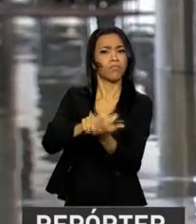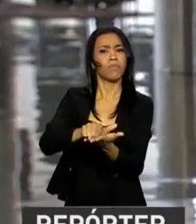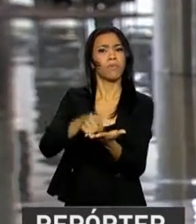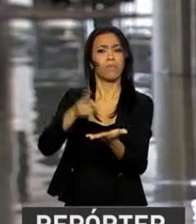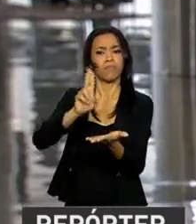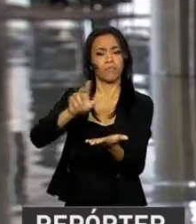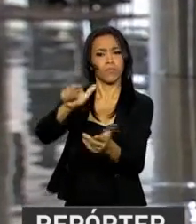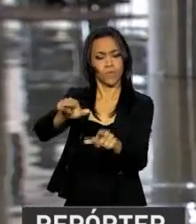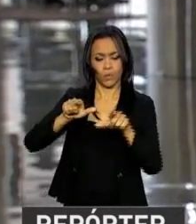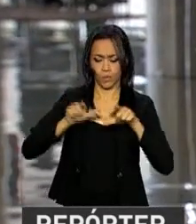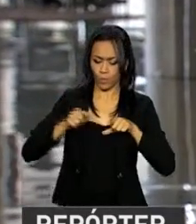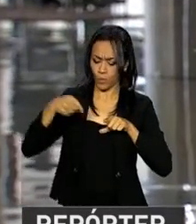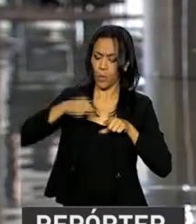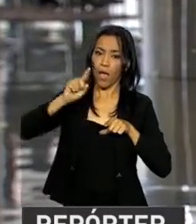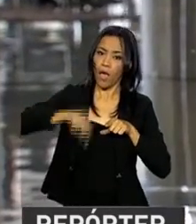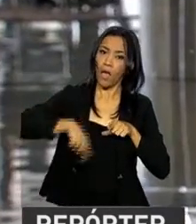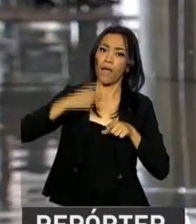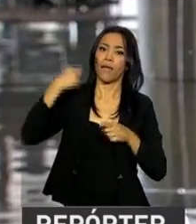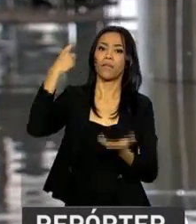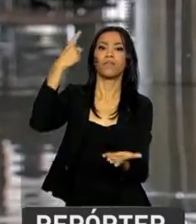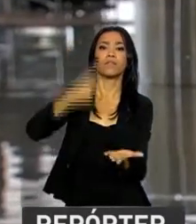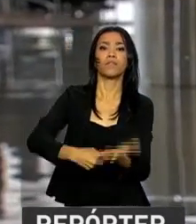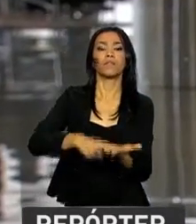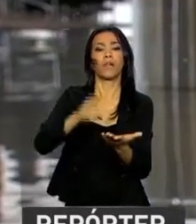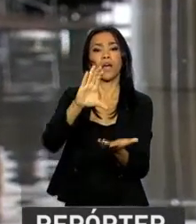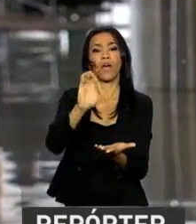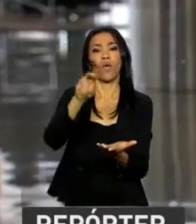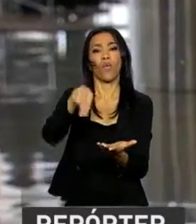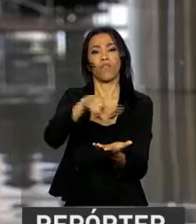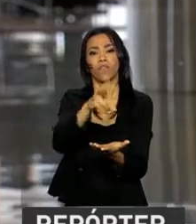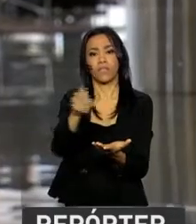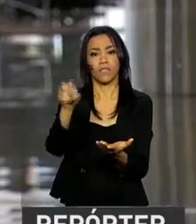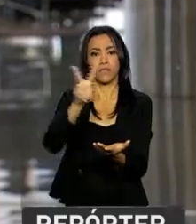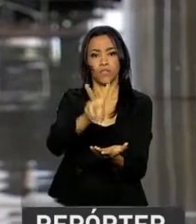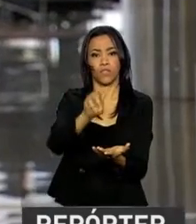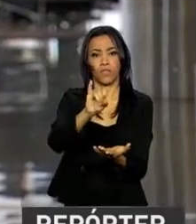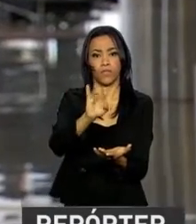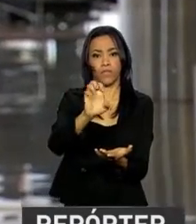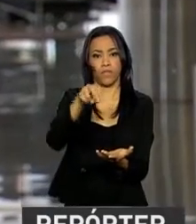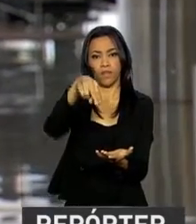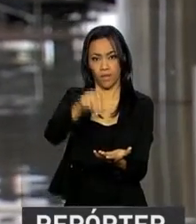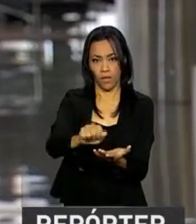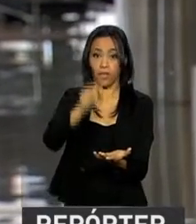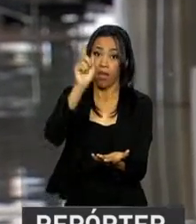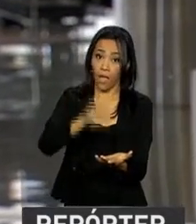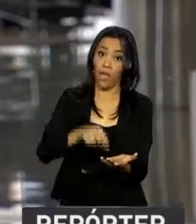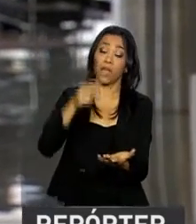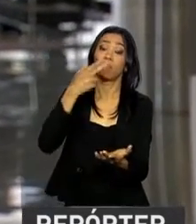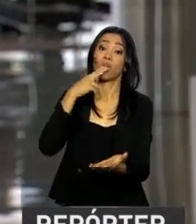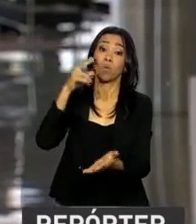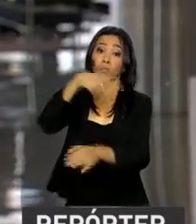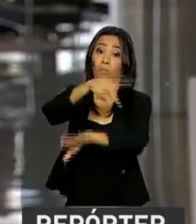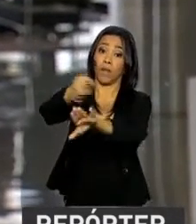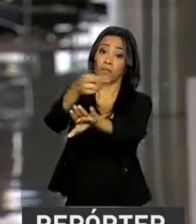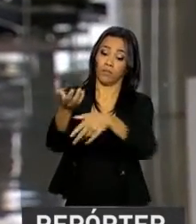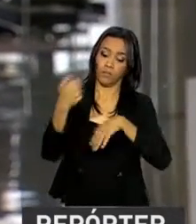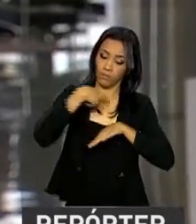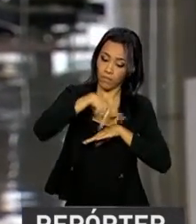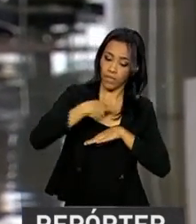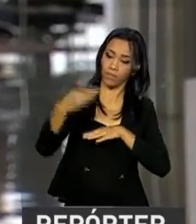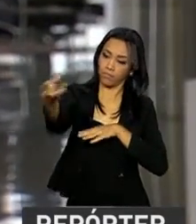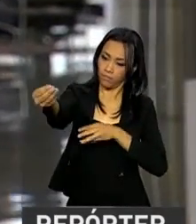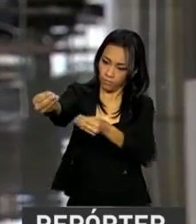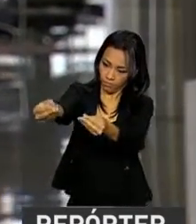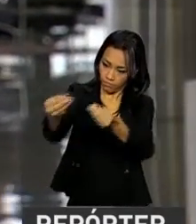mecanismo previsto na Convenção de Viena sobre Relações Diplomáticas e são cartas enviadas de um governo para o outro para que os